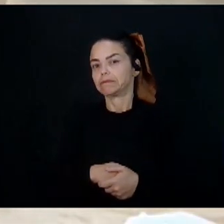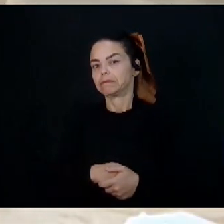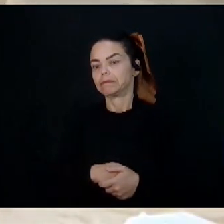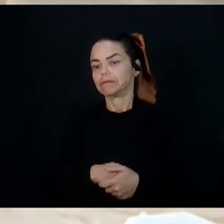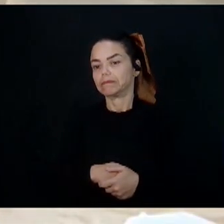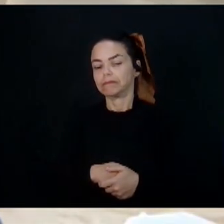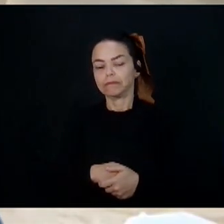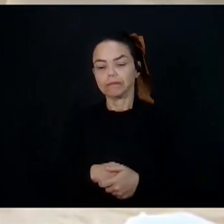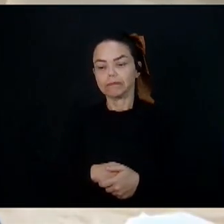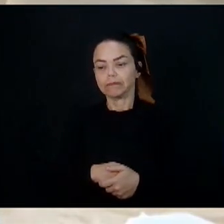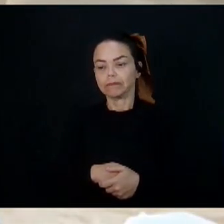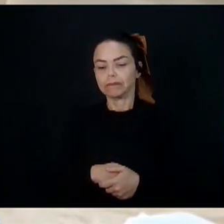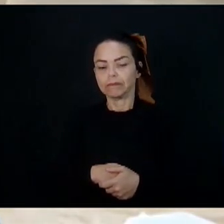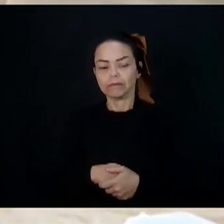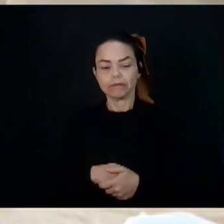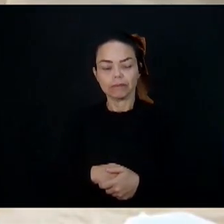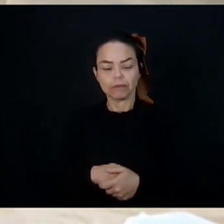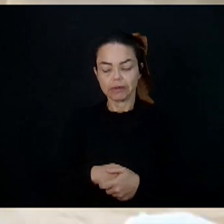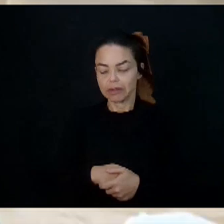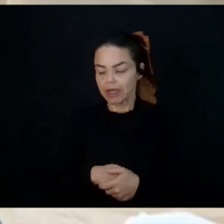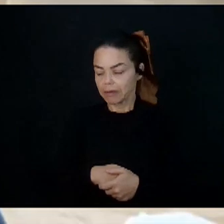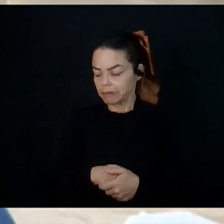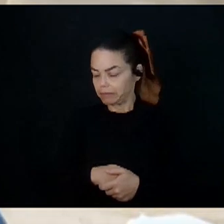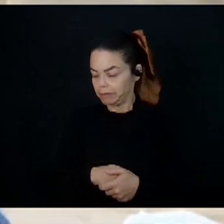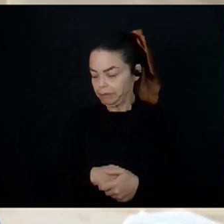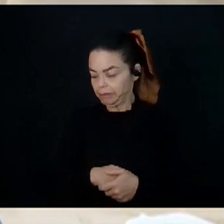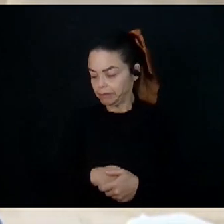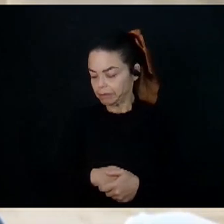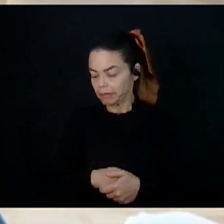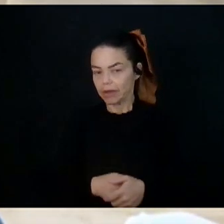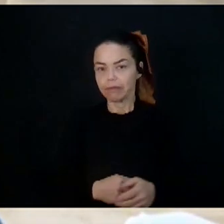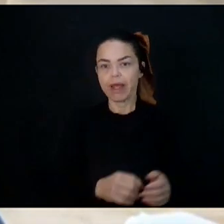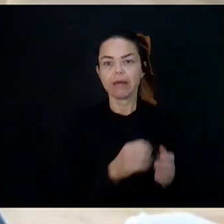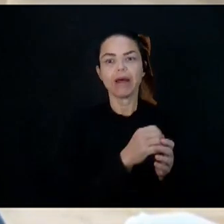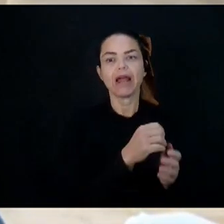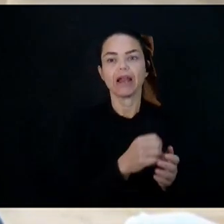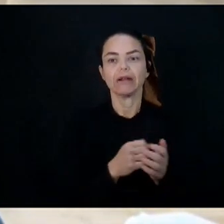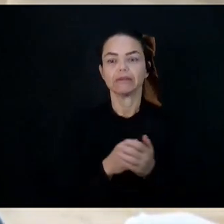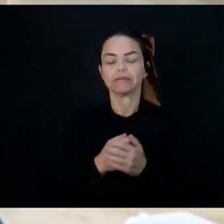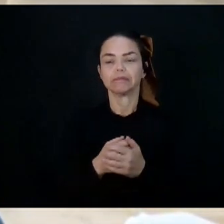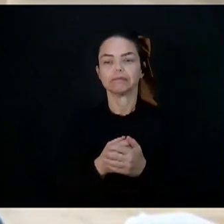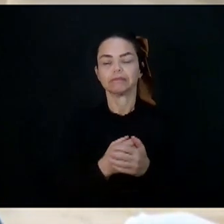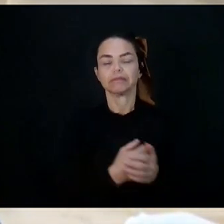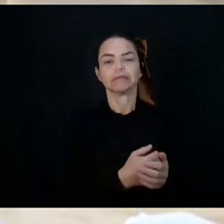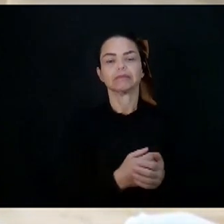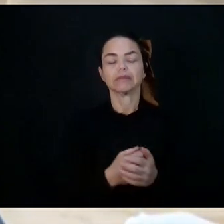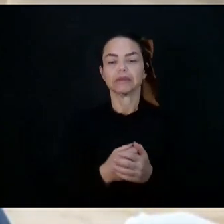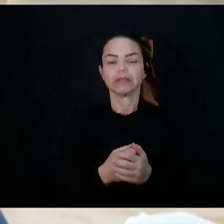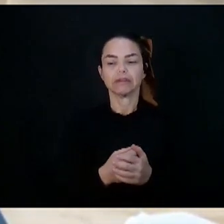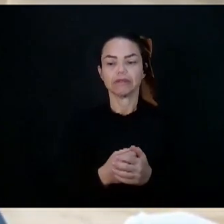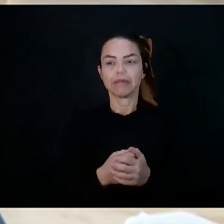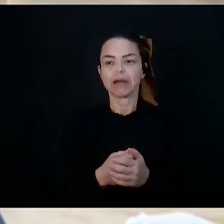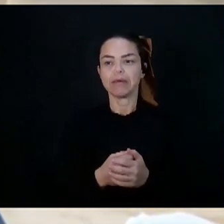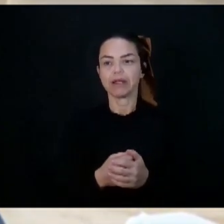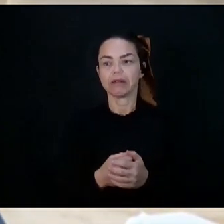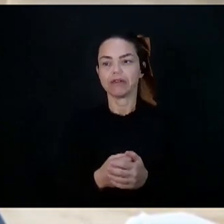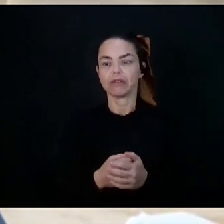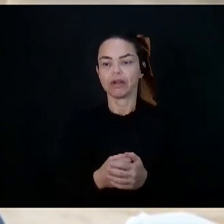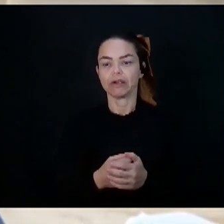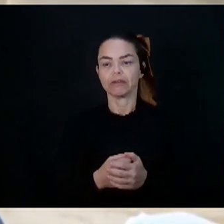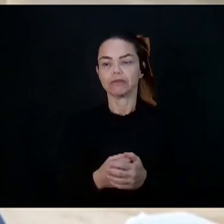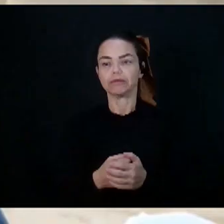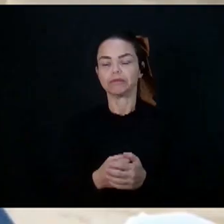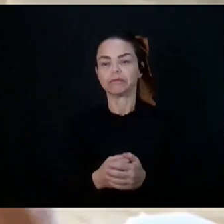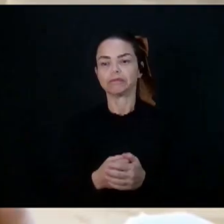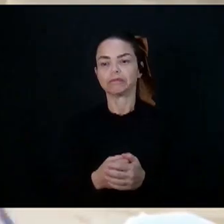tem espaço para uma série de sentimentos. Eu acho que a colega colocou um termo importante, que essa família vive um luto,